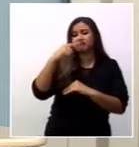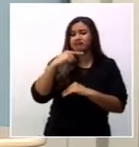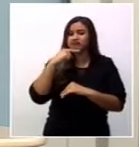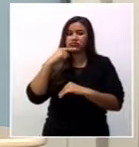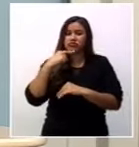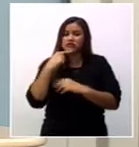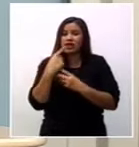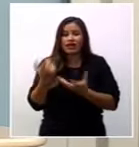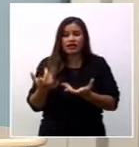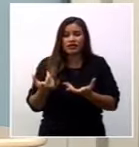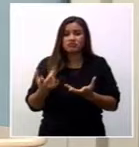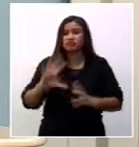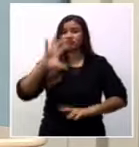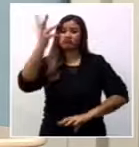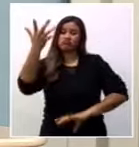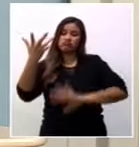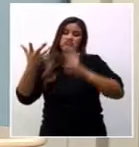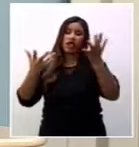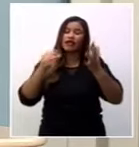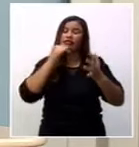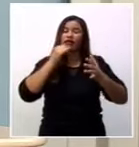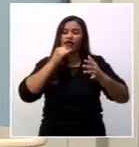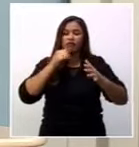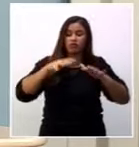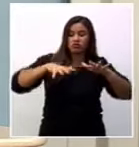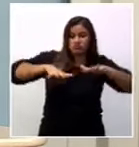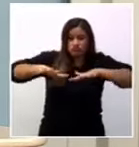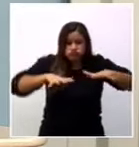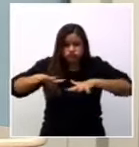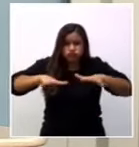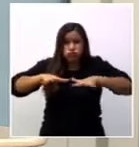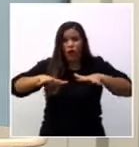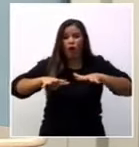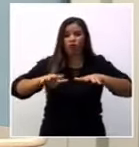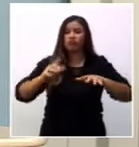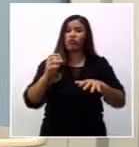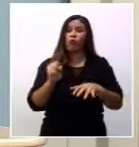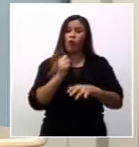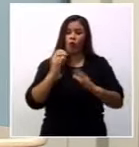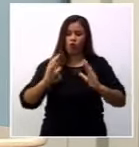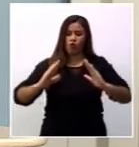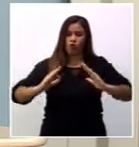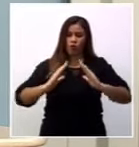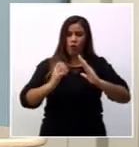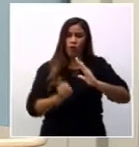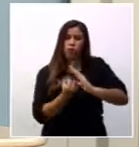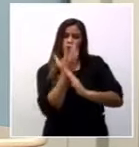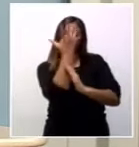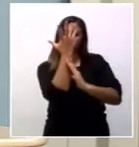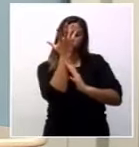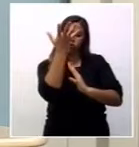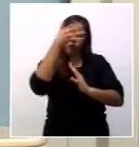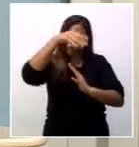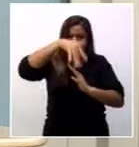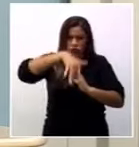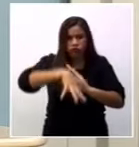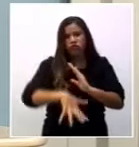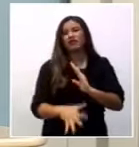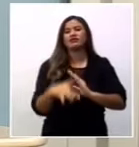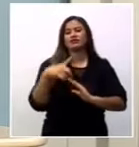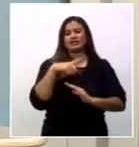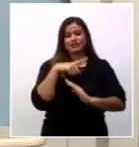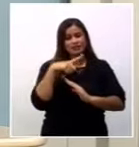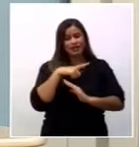A erupção de um vulcão. Então, são processos naturais. E isso a gente tem